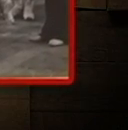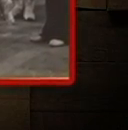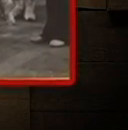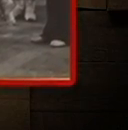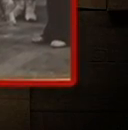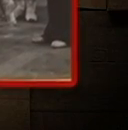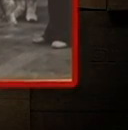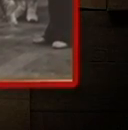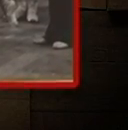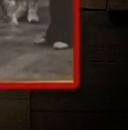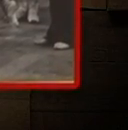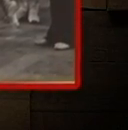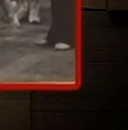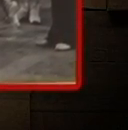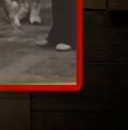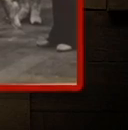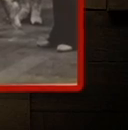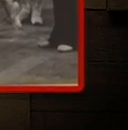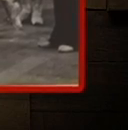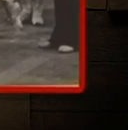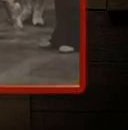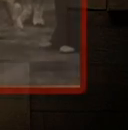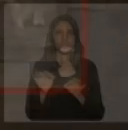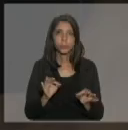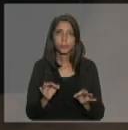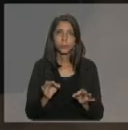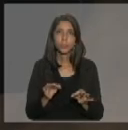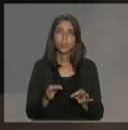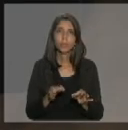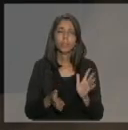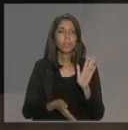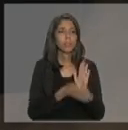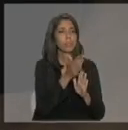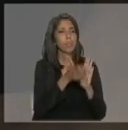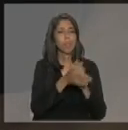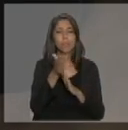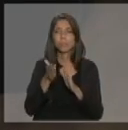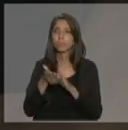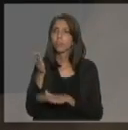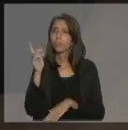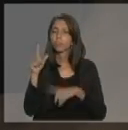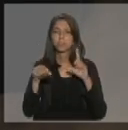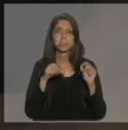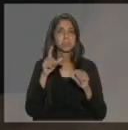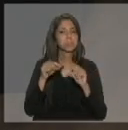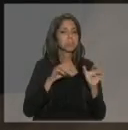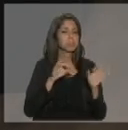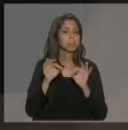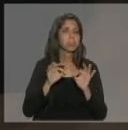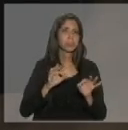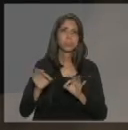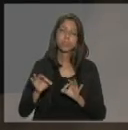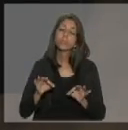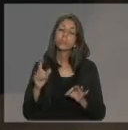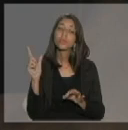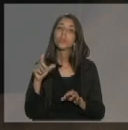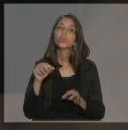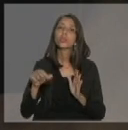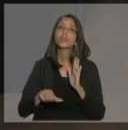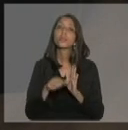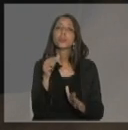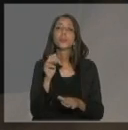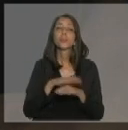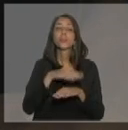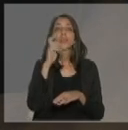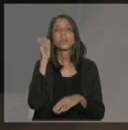bailarino principal. Foi assim que montei. E fui viajar no mundo, escolhi as melhores produções de cada clássico. E escolhi o primeiro, que era